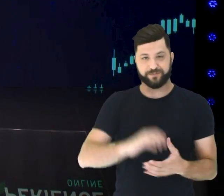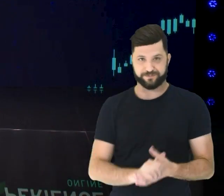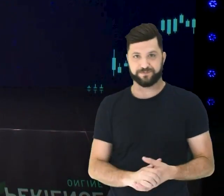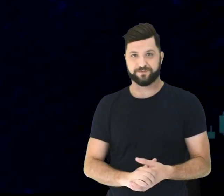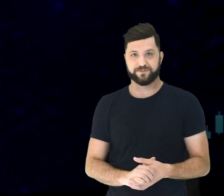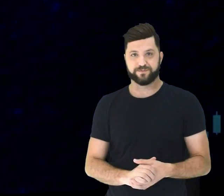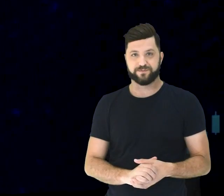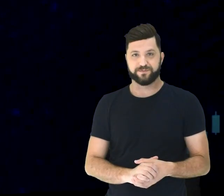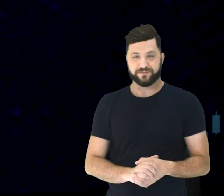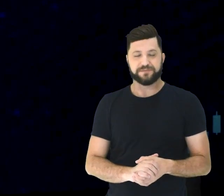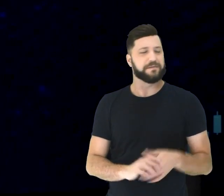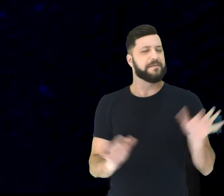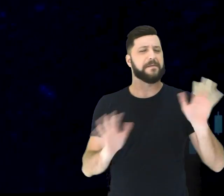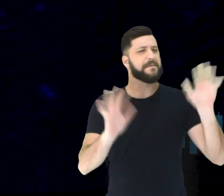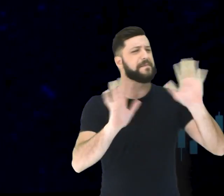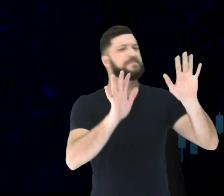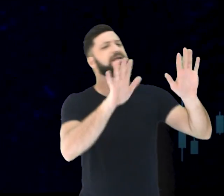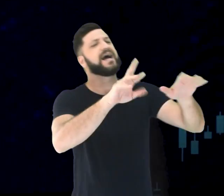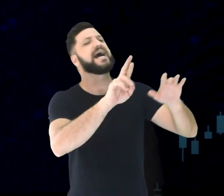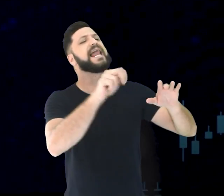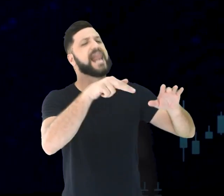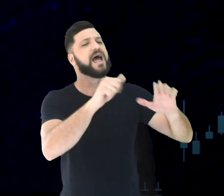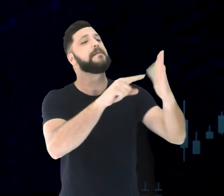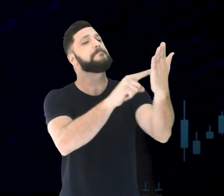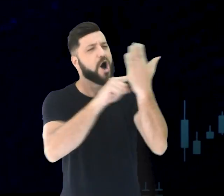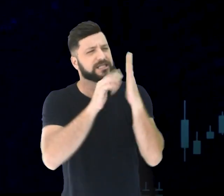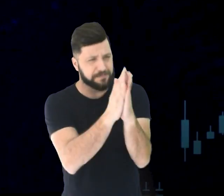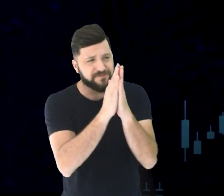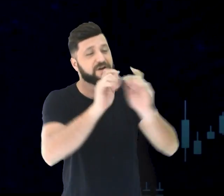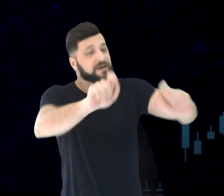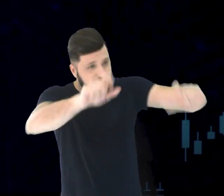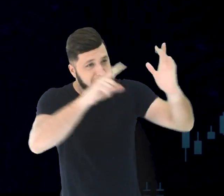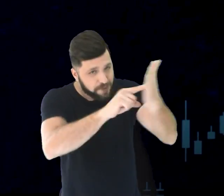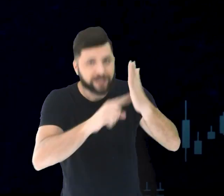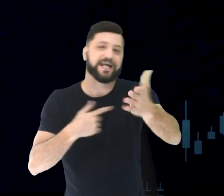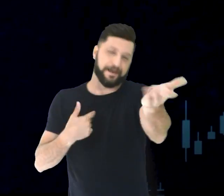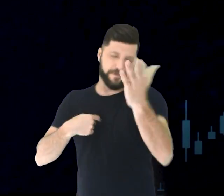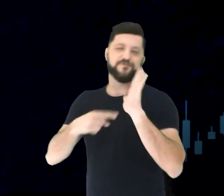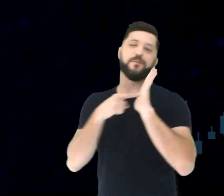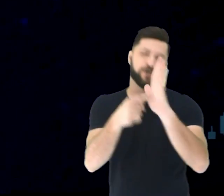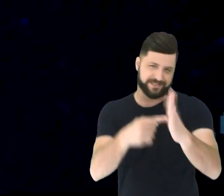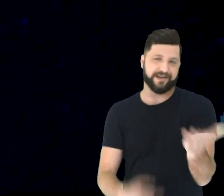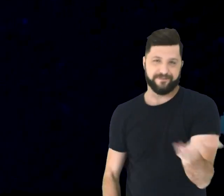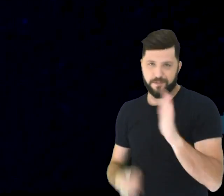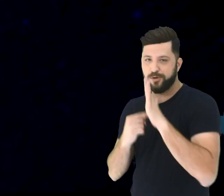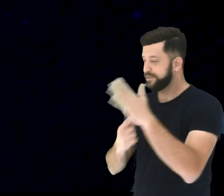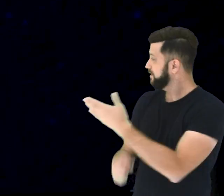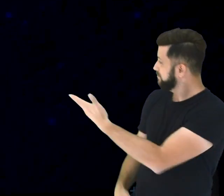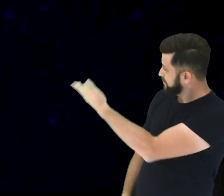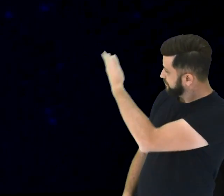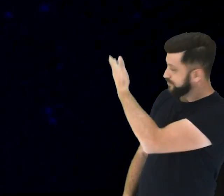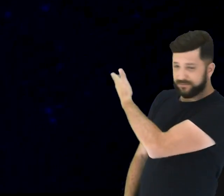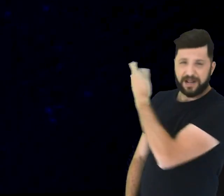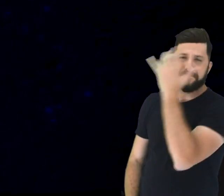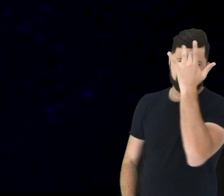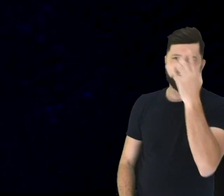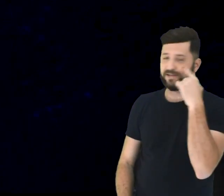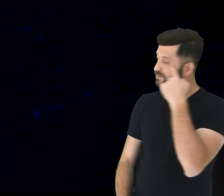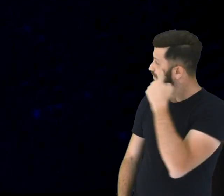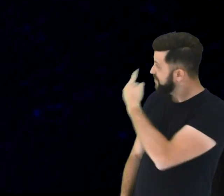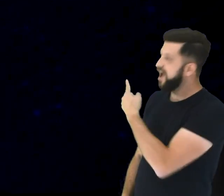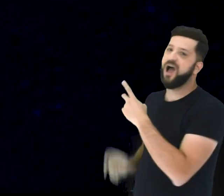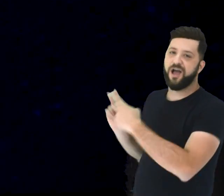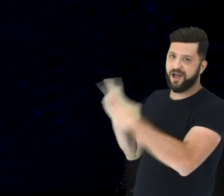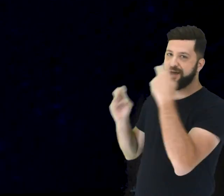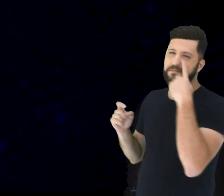fato um rompimento e não me explica no gráfico Eu não entendi o que que você tá falando eu acho que é muito difícil visualizar esse no gráfico Fica